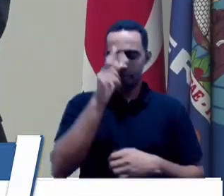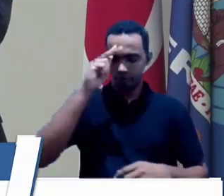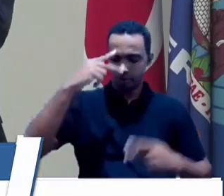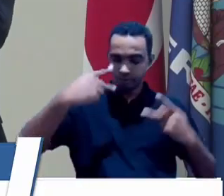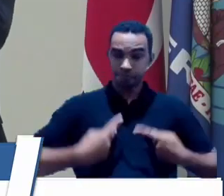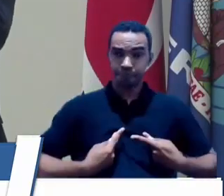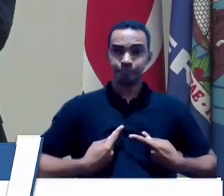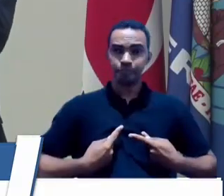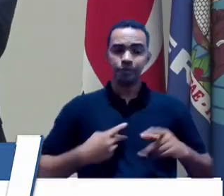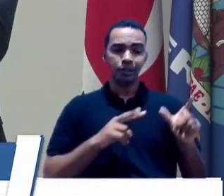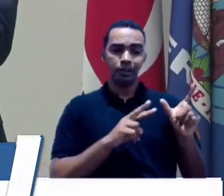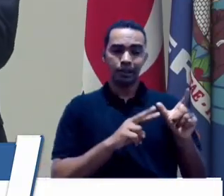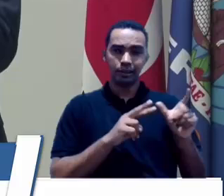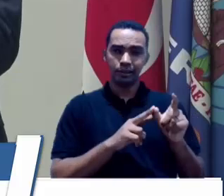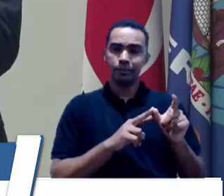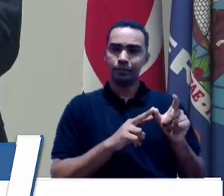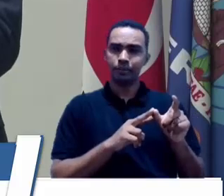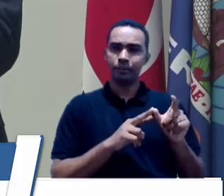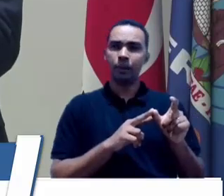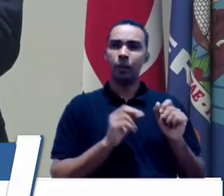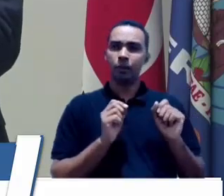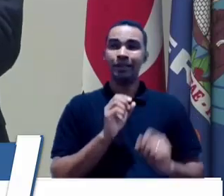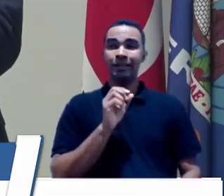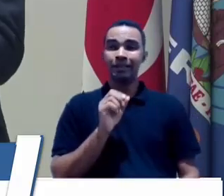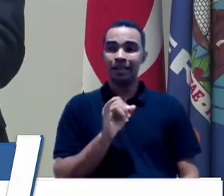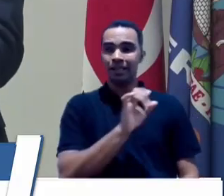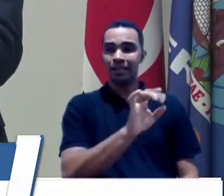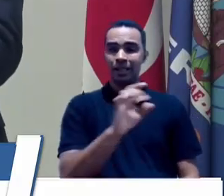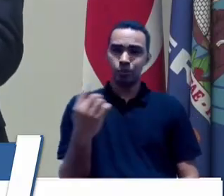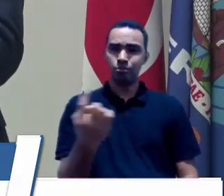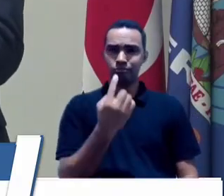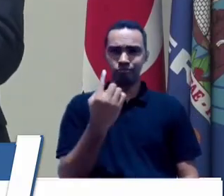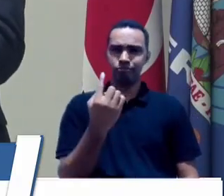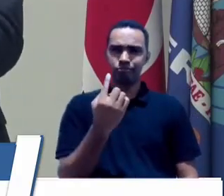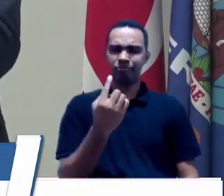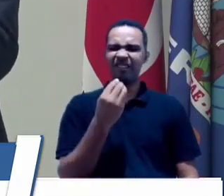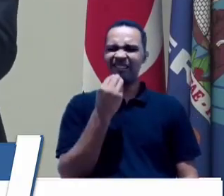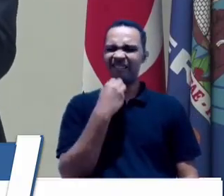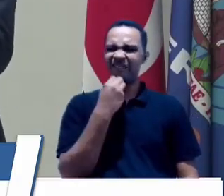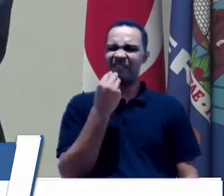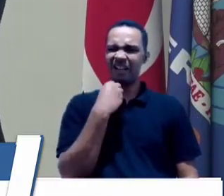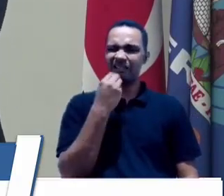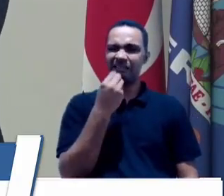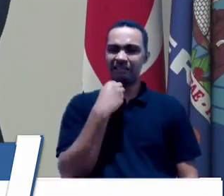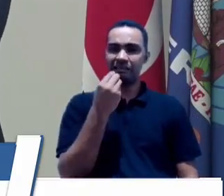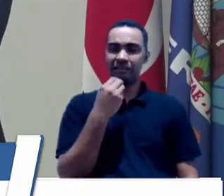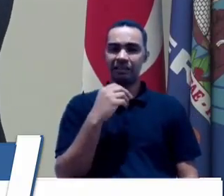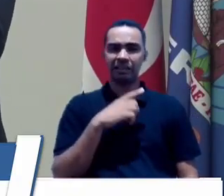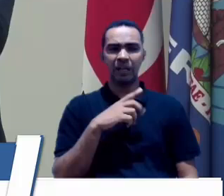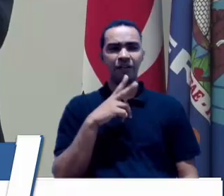Câmara Municipal, se cada um é sozinho, é fraco. A gente tem uma força de